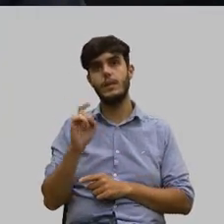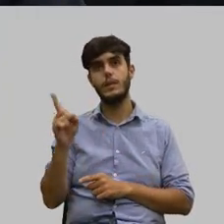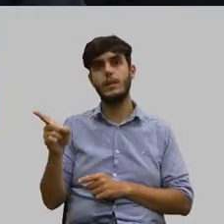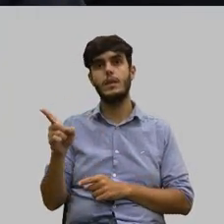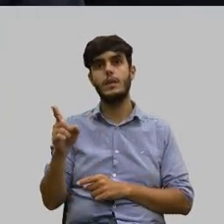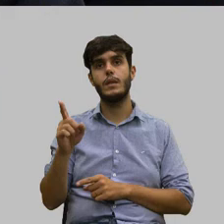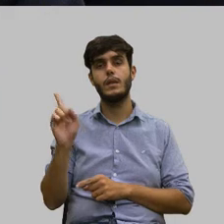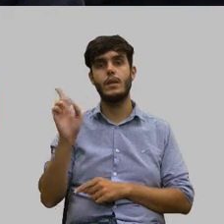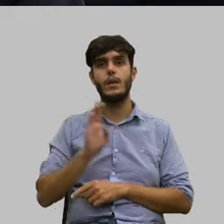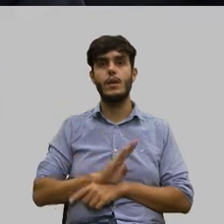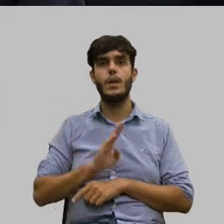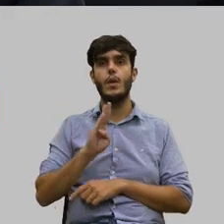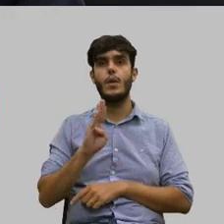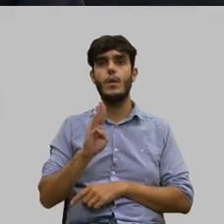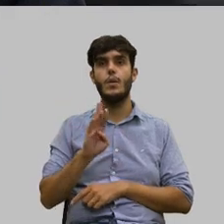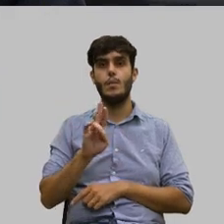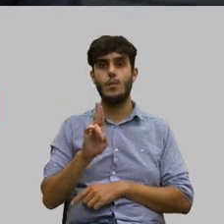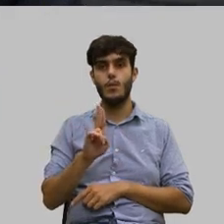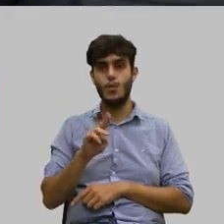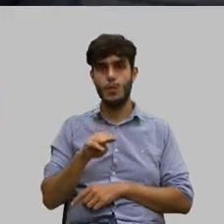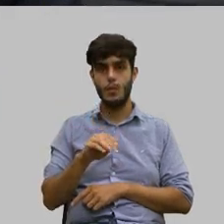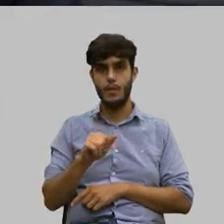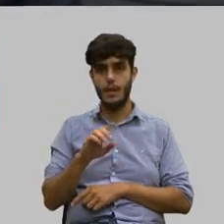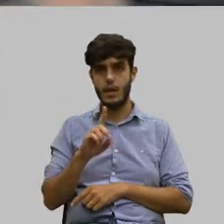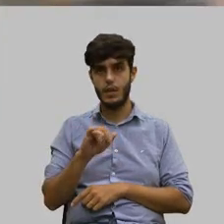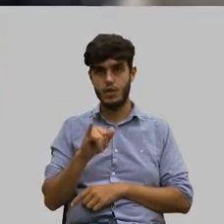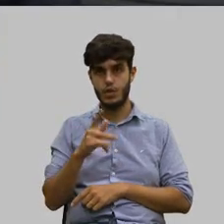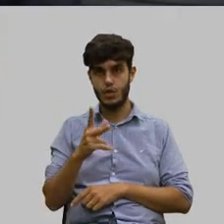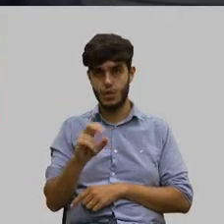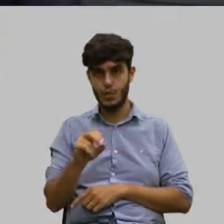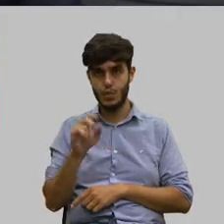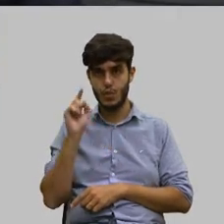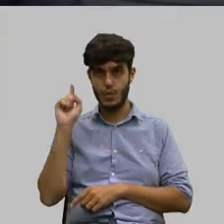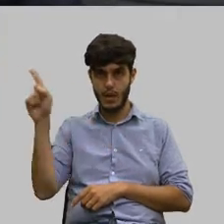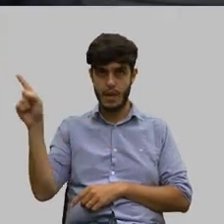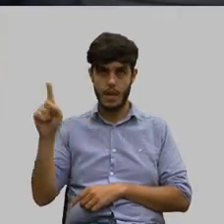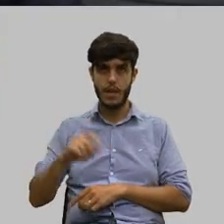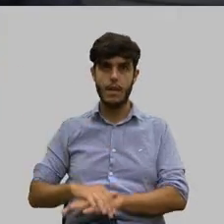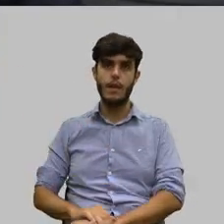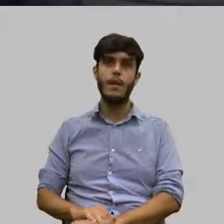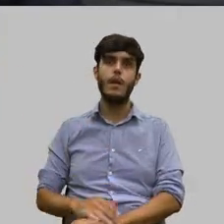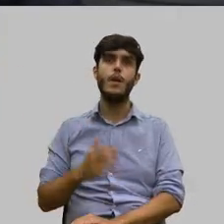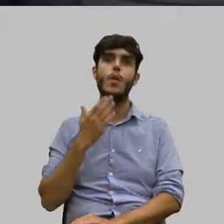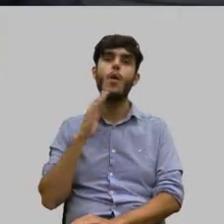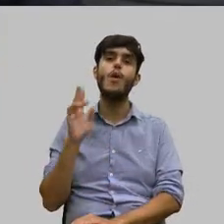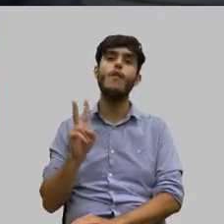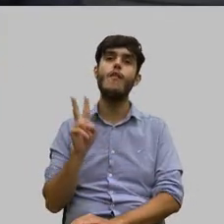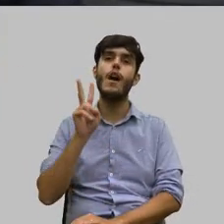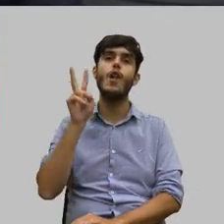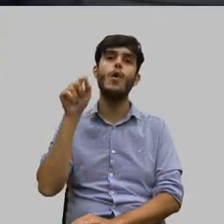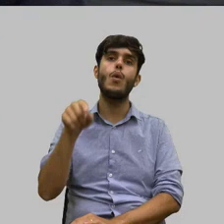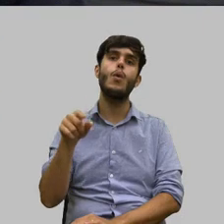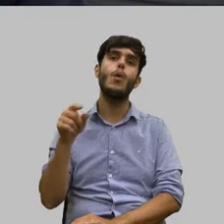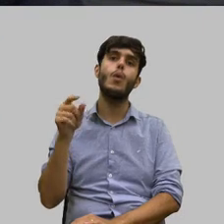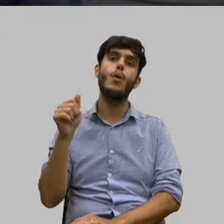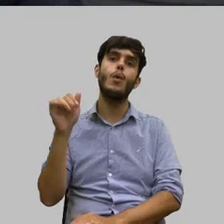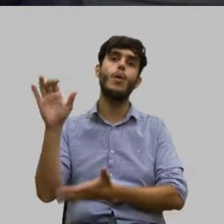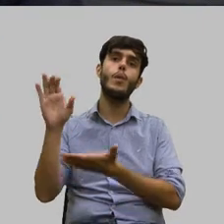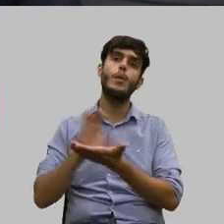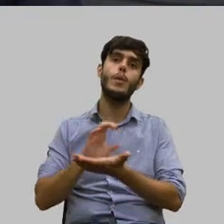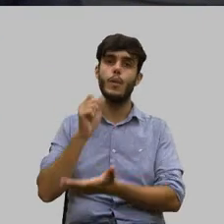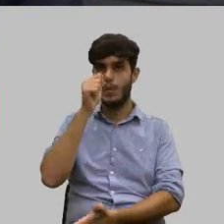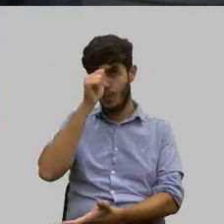de Brumadinho de Brumadinho eh qual o valor recebido pelo corpo de